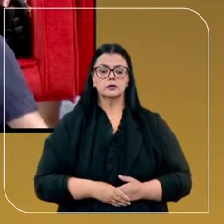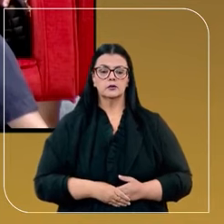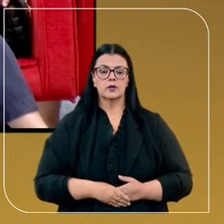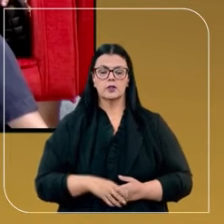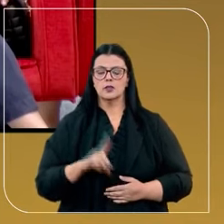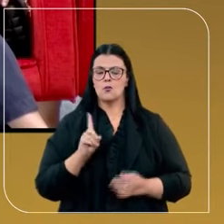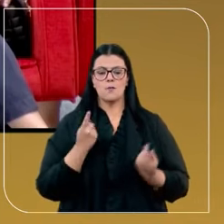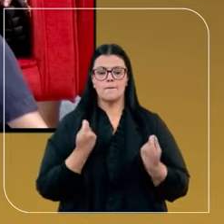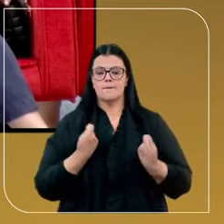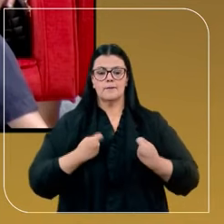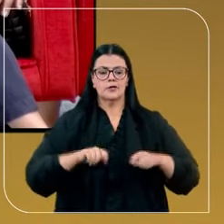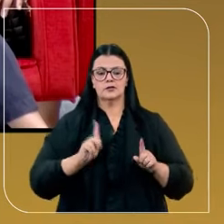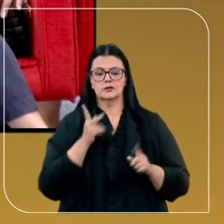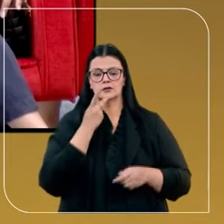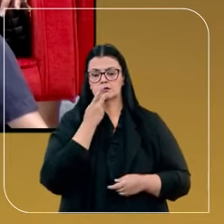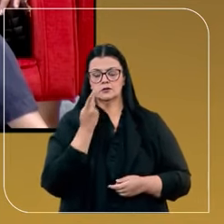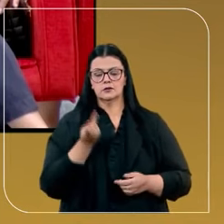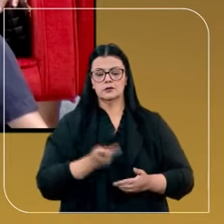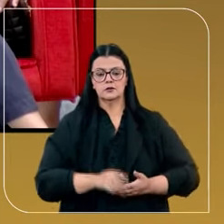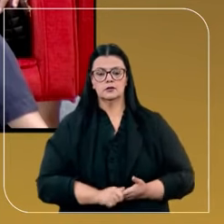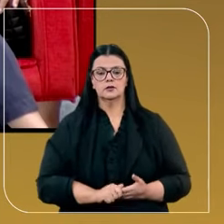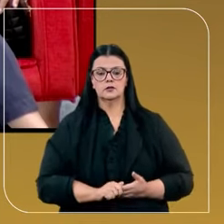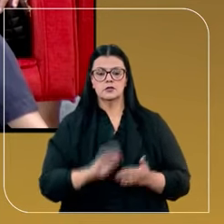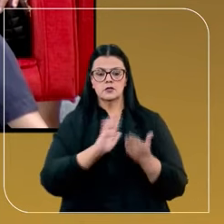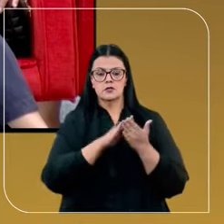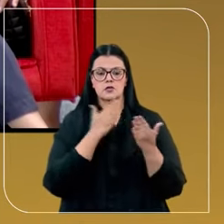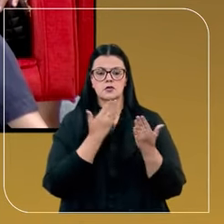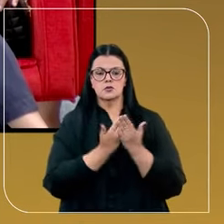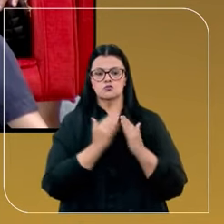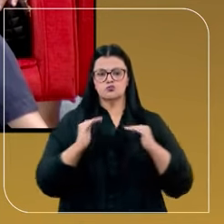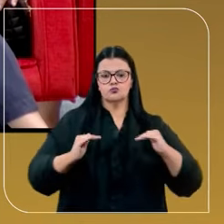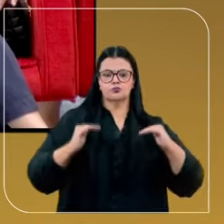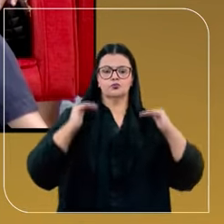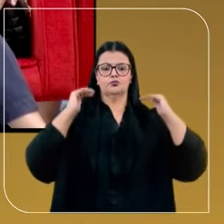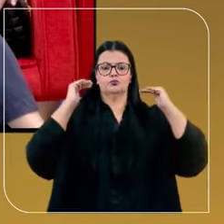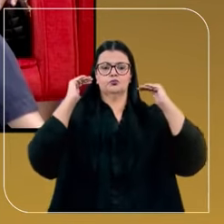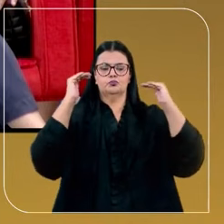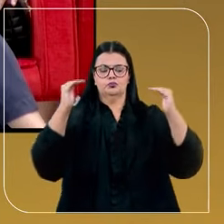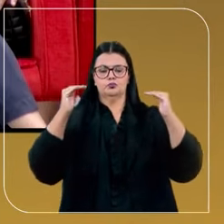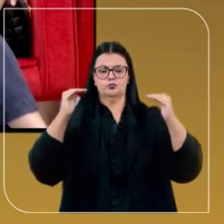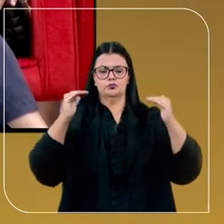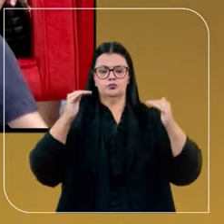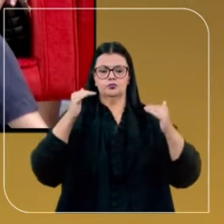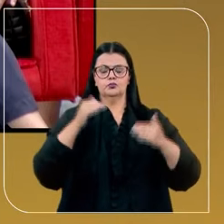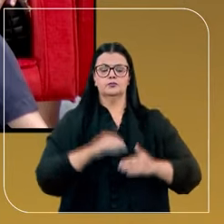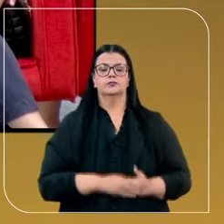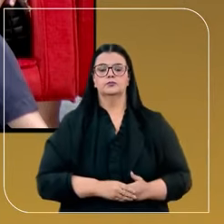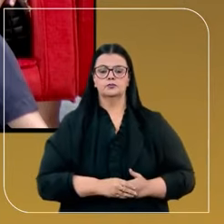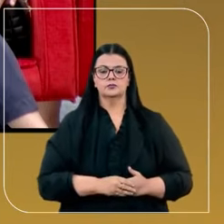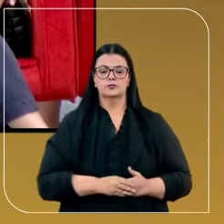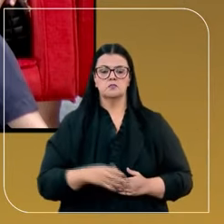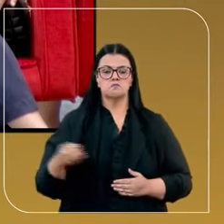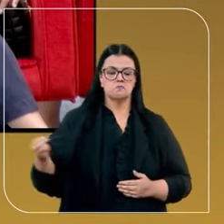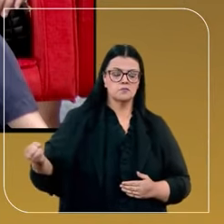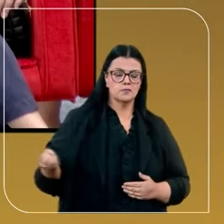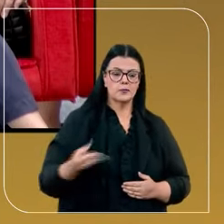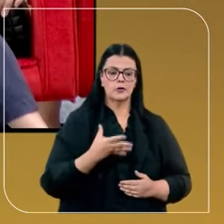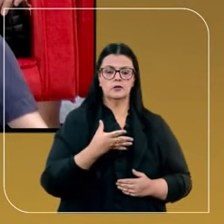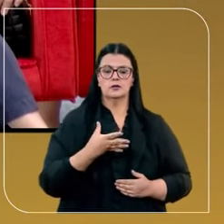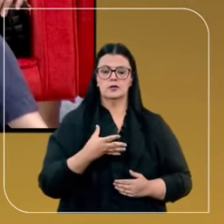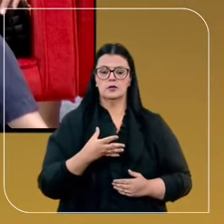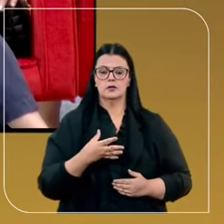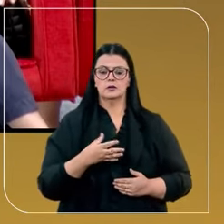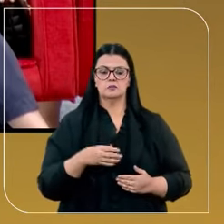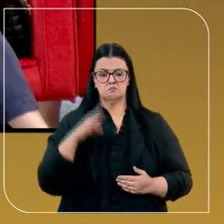dizer que Escola da Magistratura é um dos pilares da magistratura moderna. Mas escola